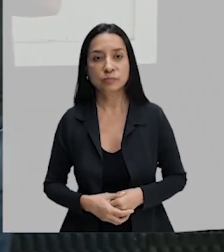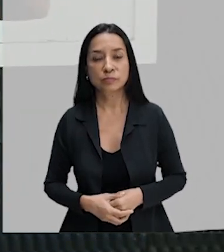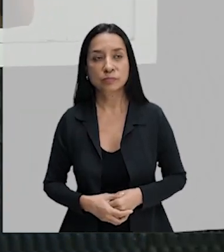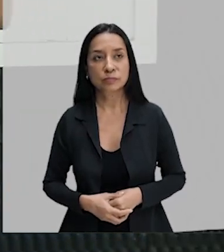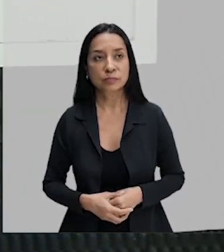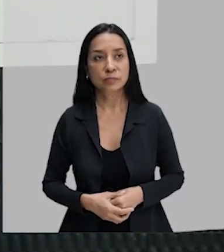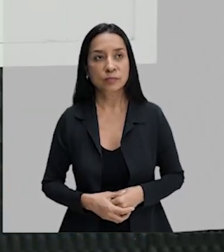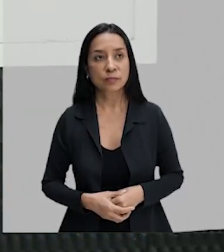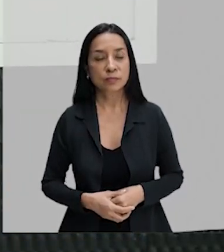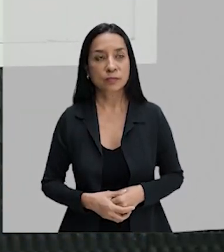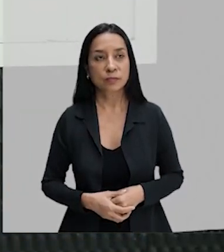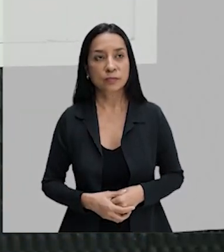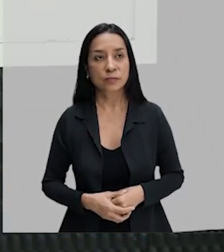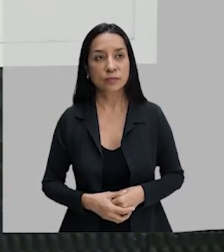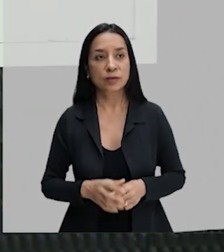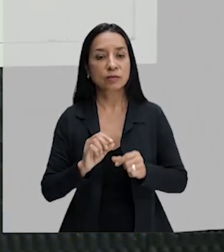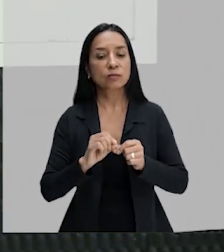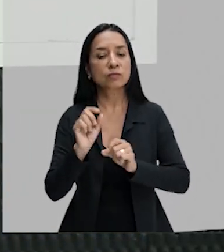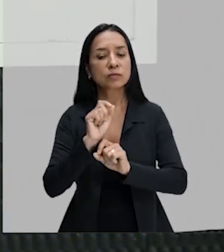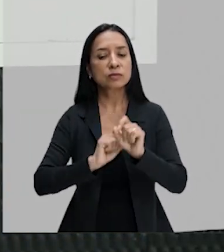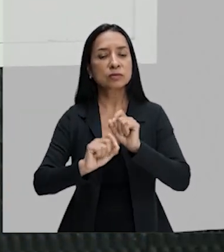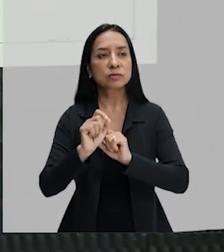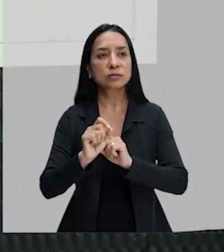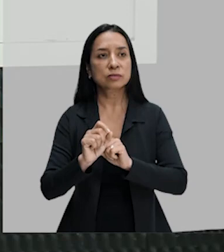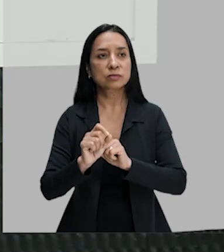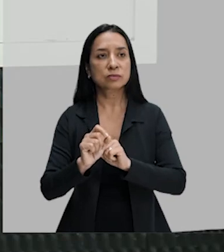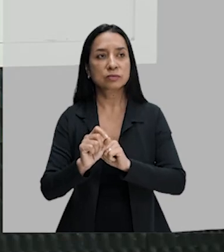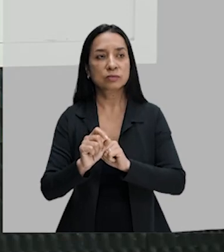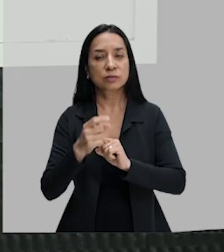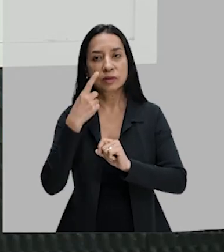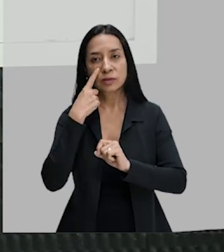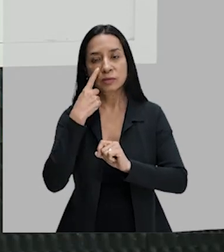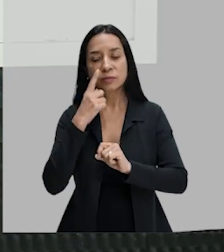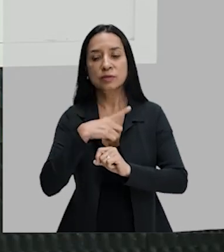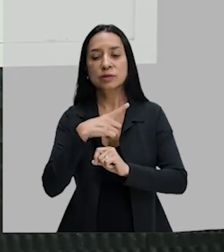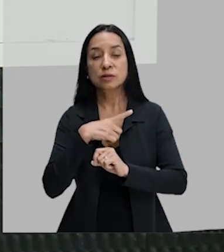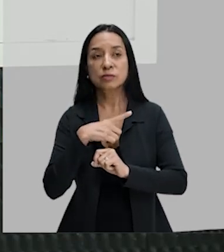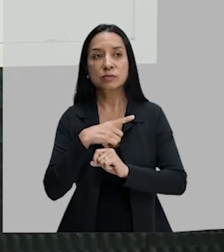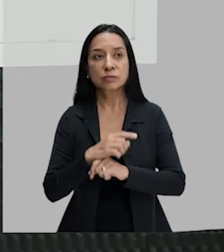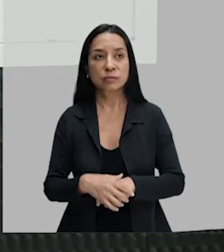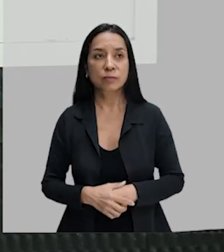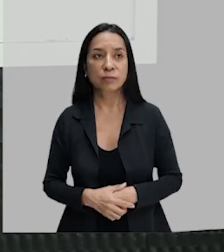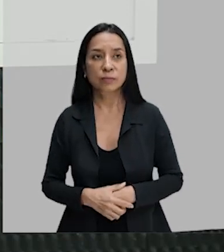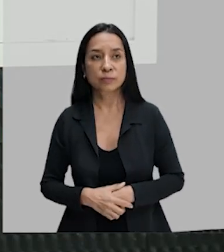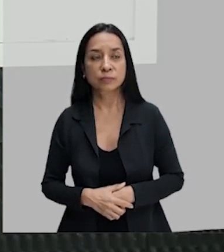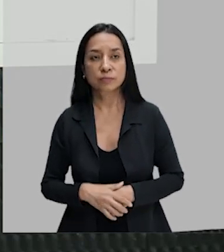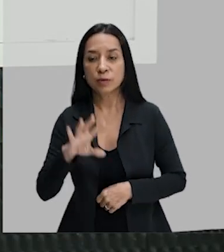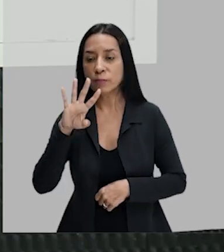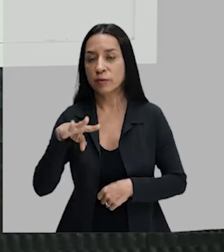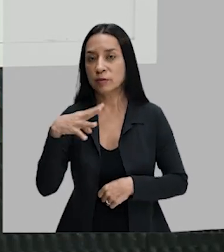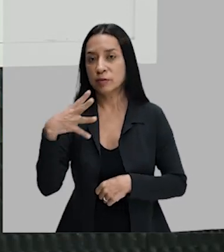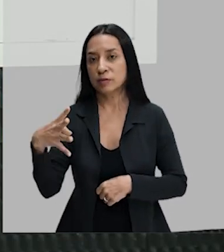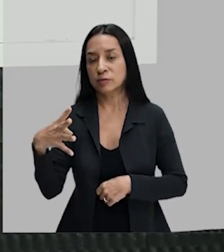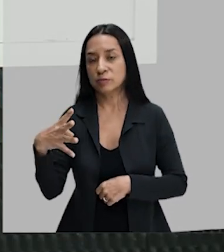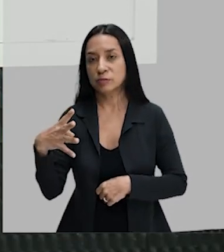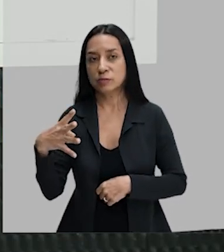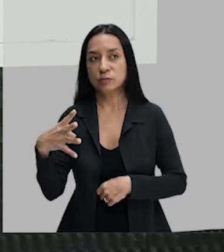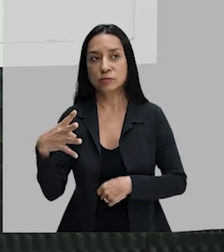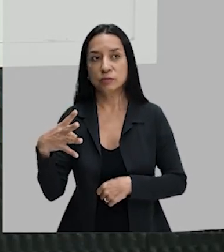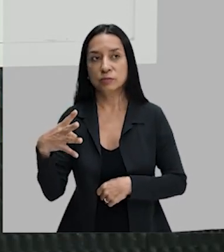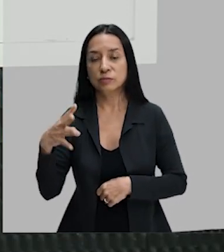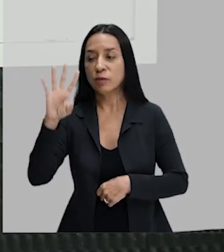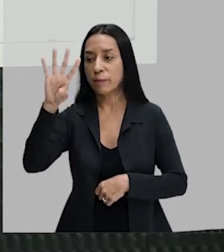coluna, tá? Quando eu fiz isso, eu vou obter a matriz 4, 3, 2,